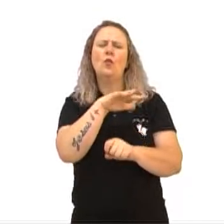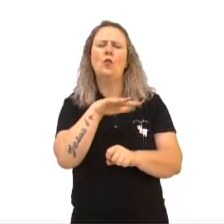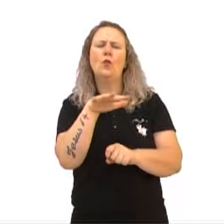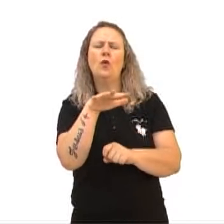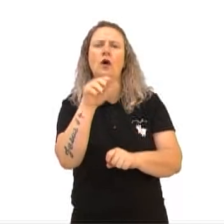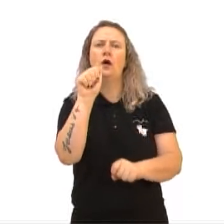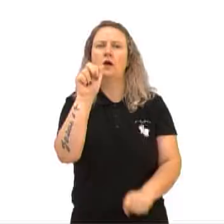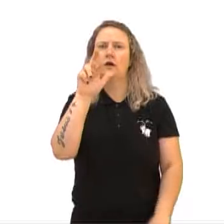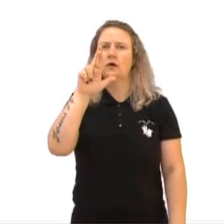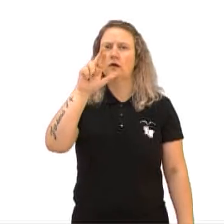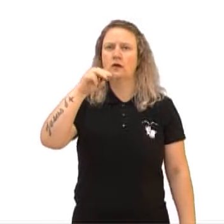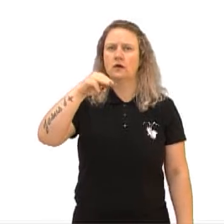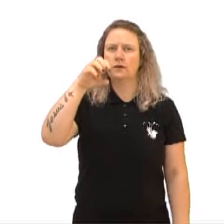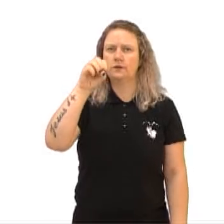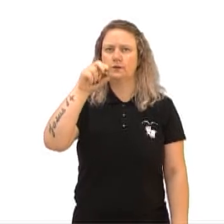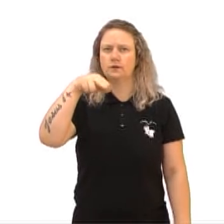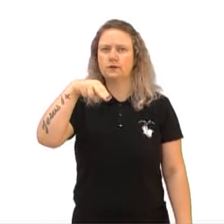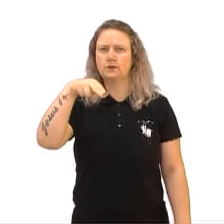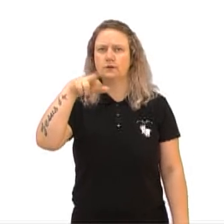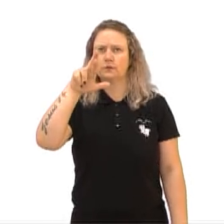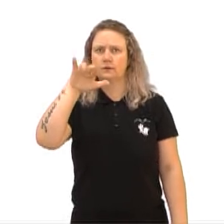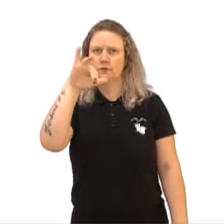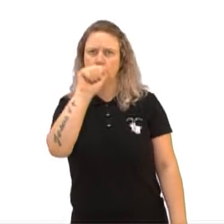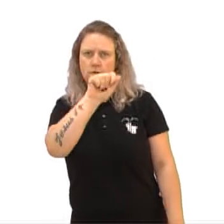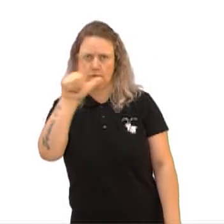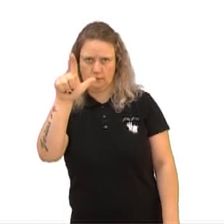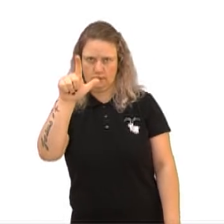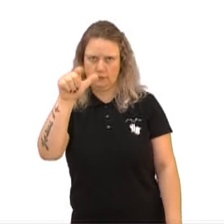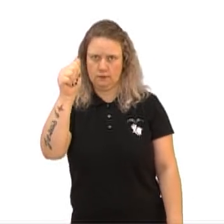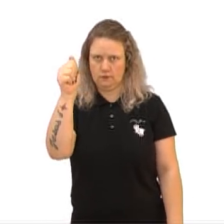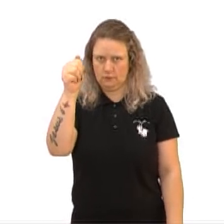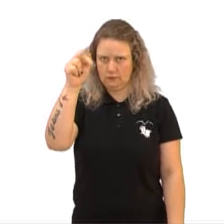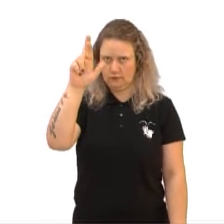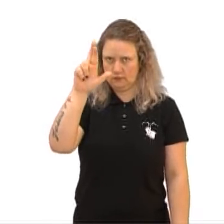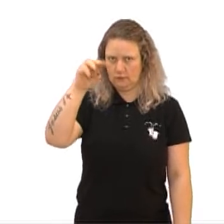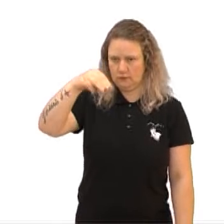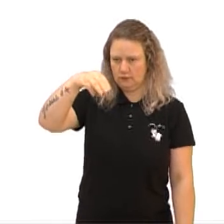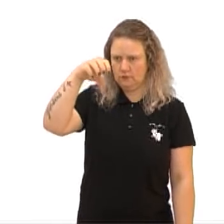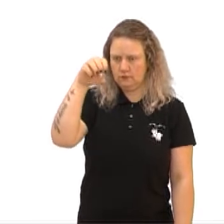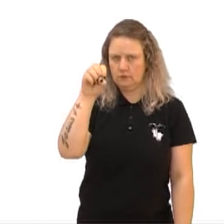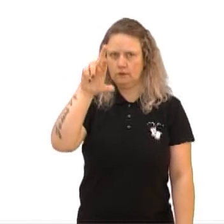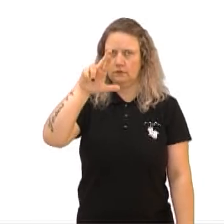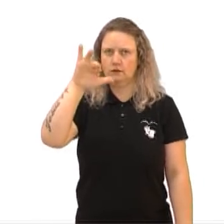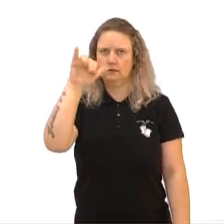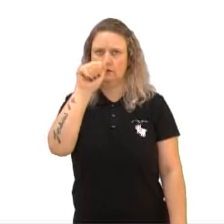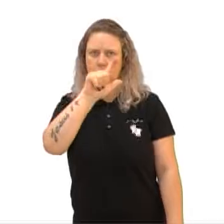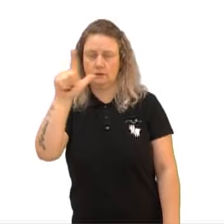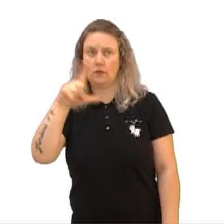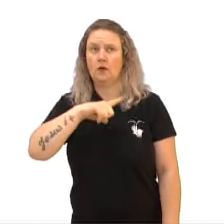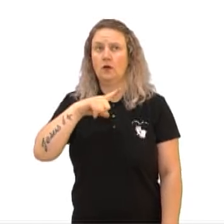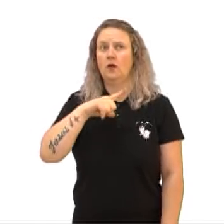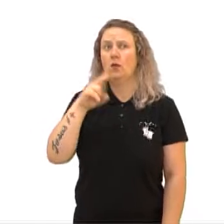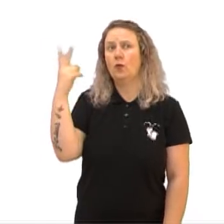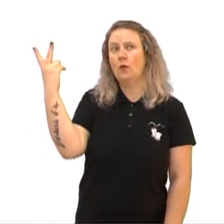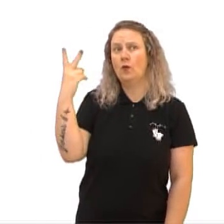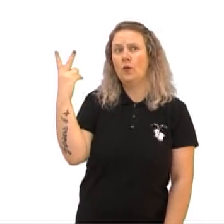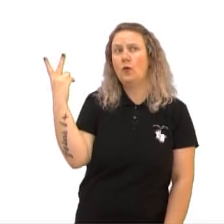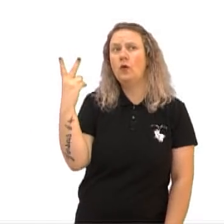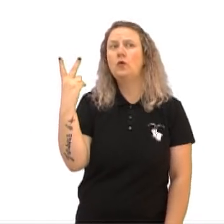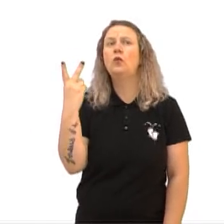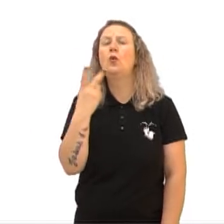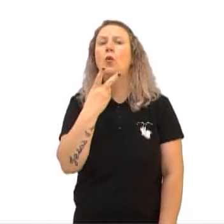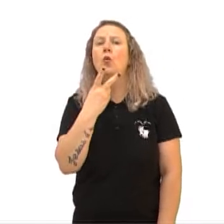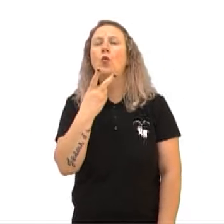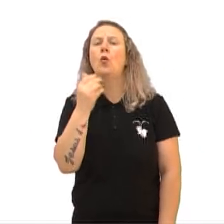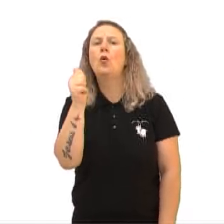aqui nessa fotografia nós temos Ariano Suassuna, né, a Zélia, sua esposa, e Dantas,